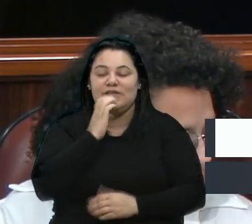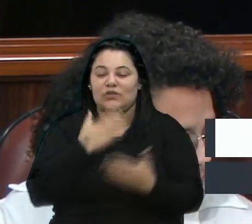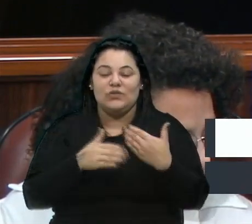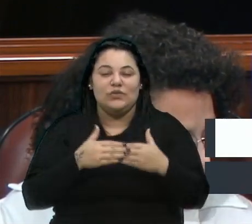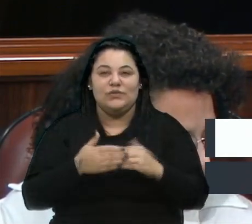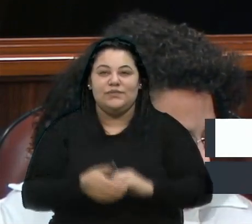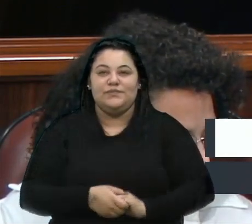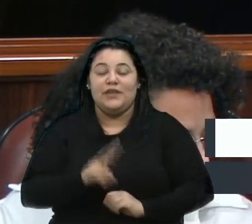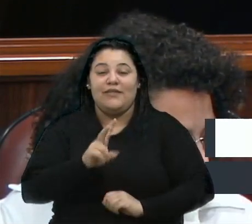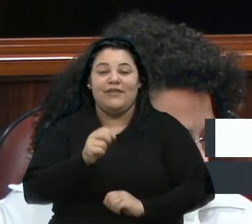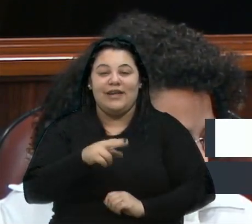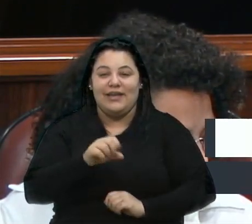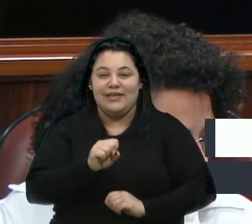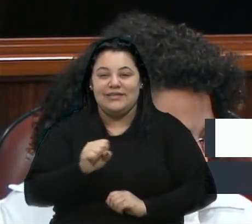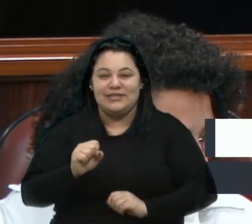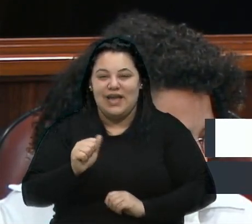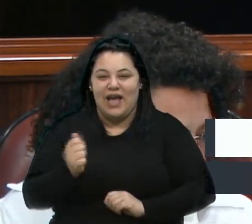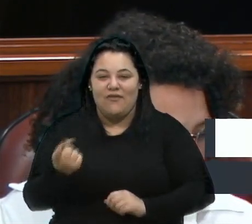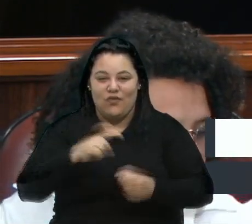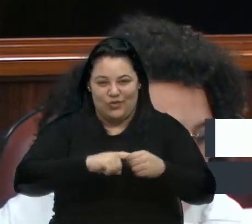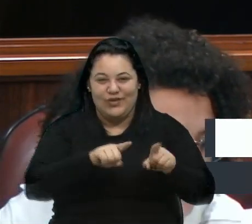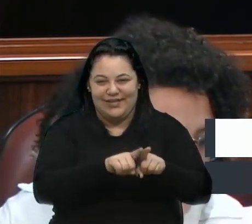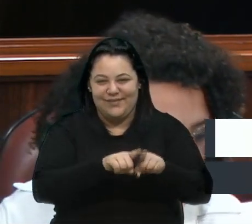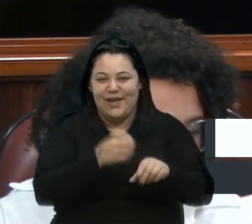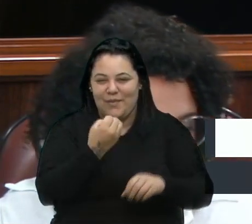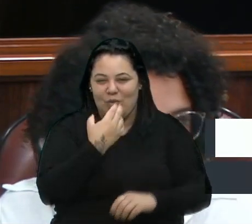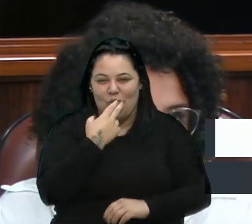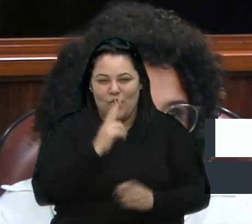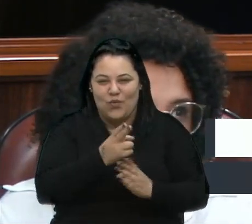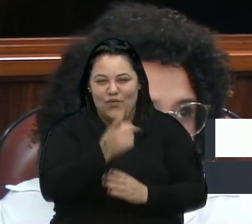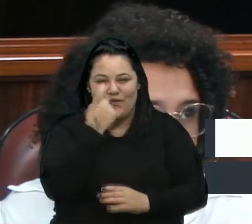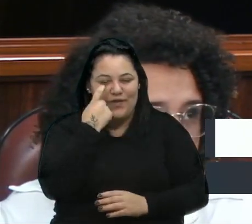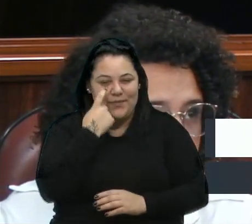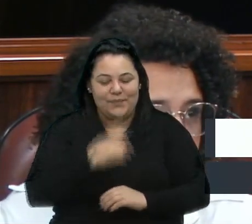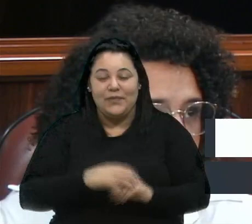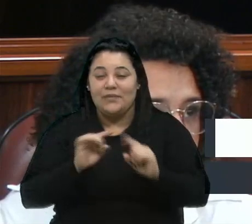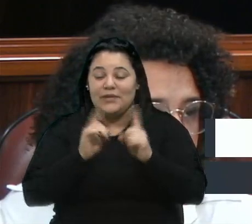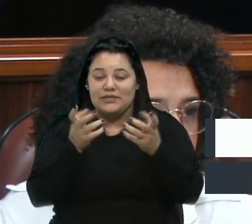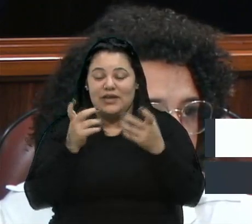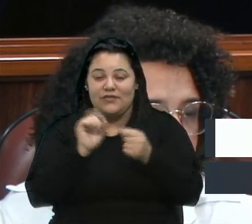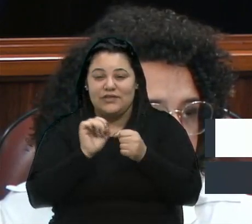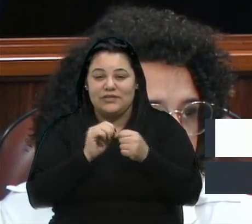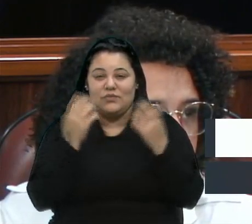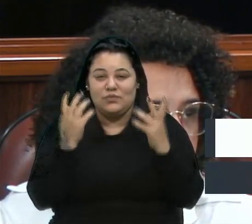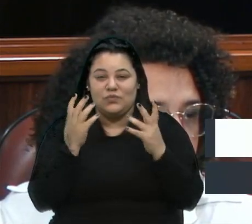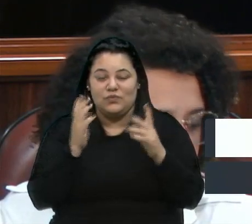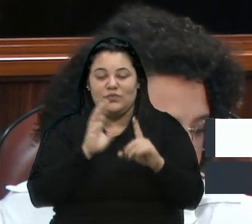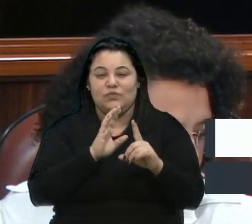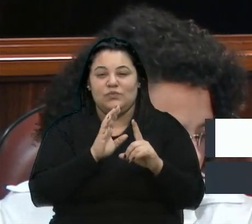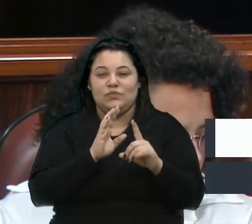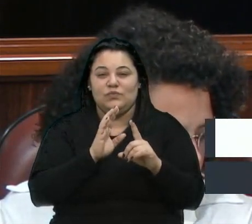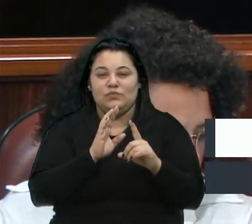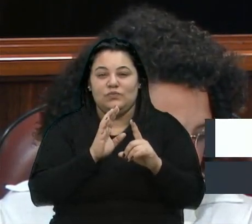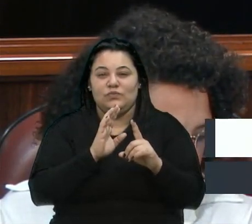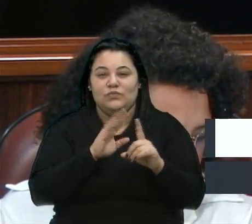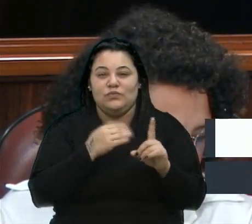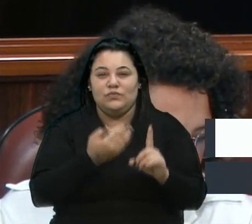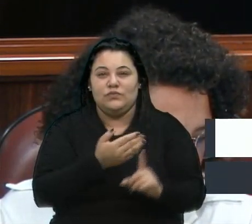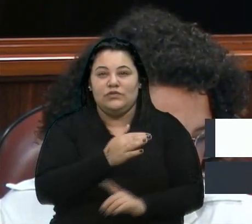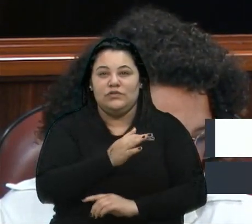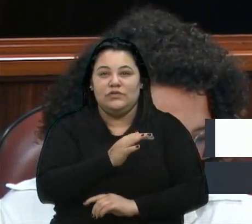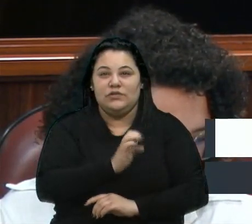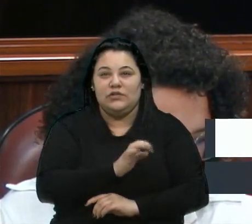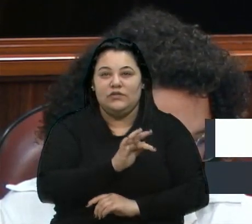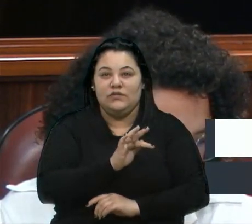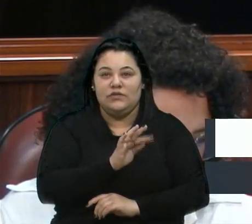revermos. Mas eu quero fazer um voto de congratulação à mostra IFTEC que ocorreu no IFE